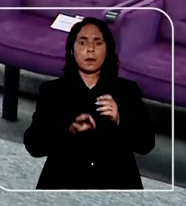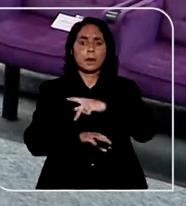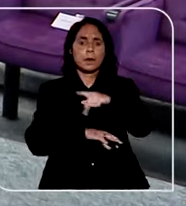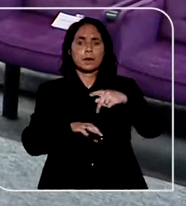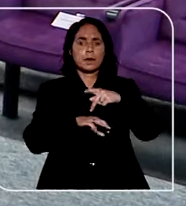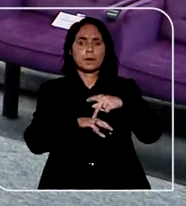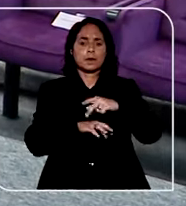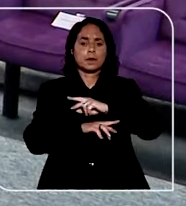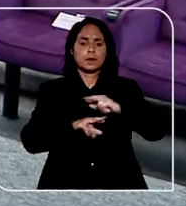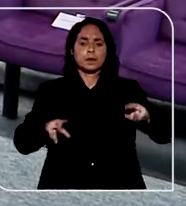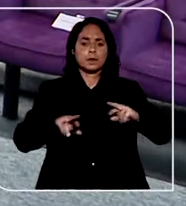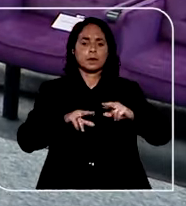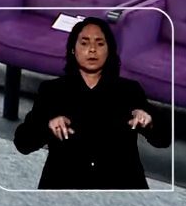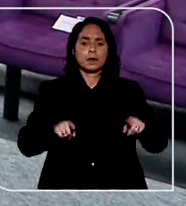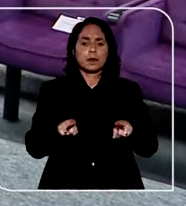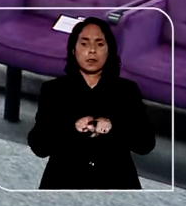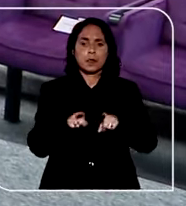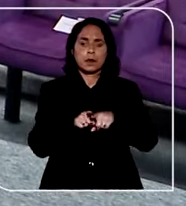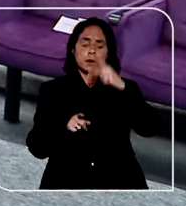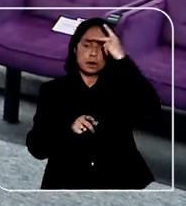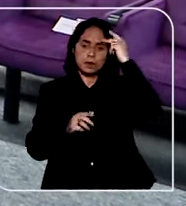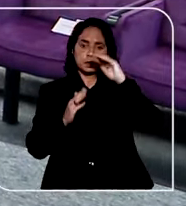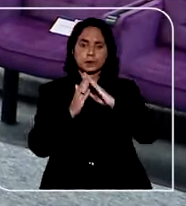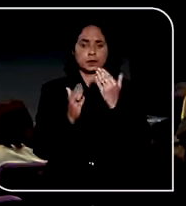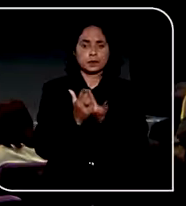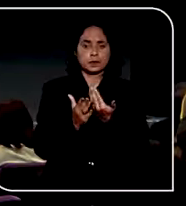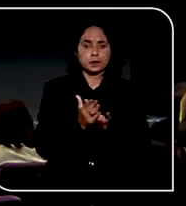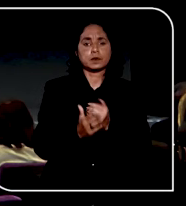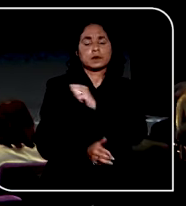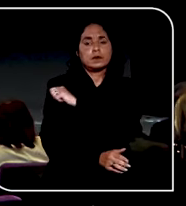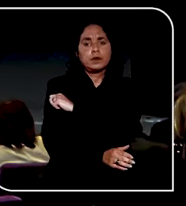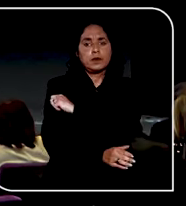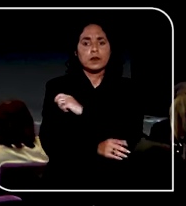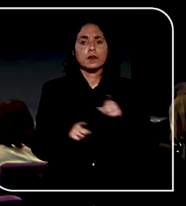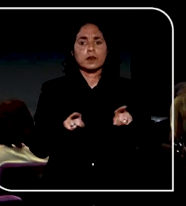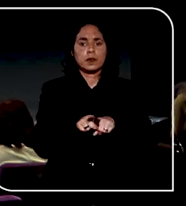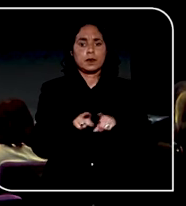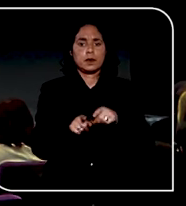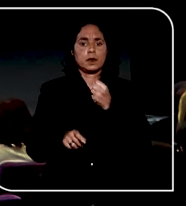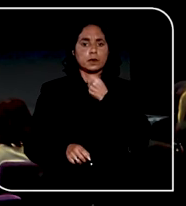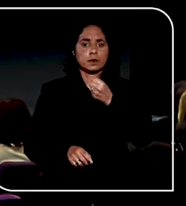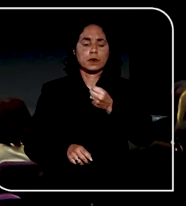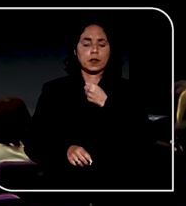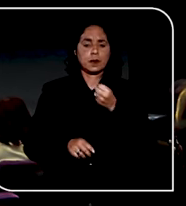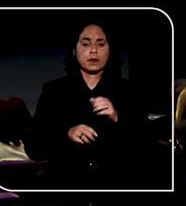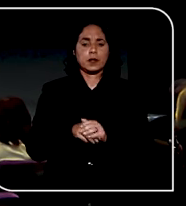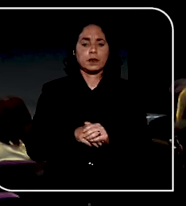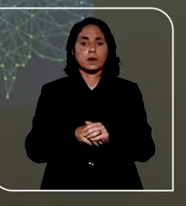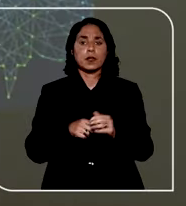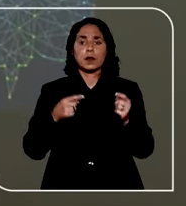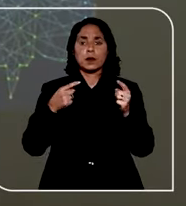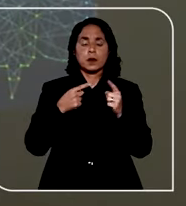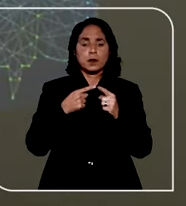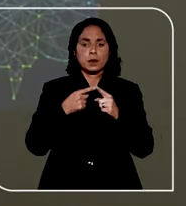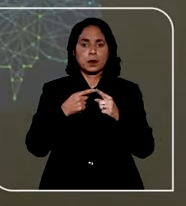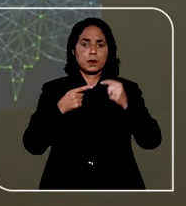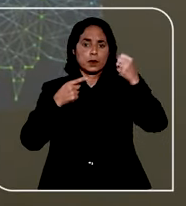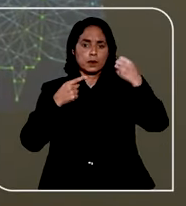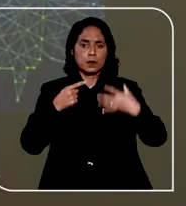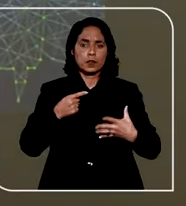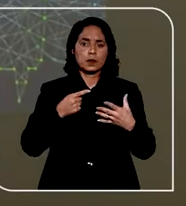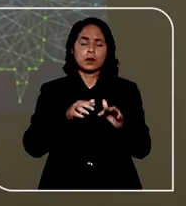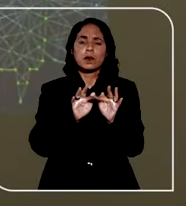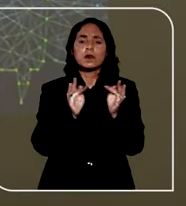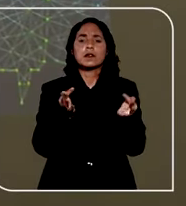operadores do direito estudantes e profissionais da Imprensa o primeiro painel abordou a importância da linguagem simples para promover a